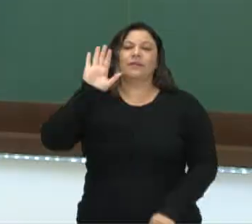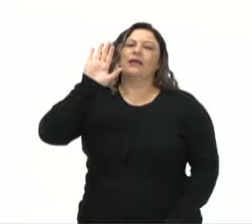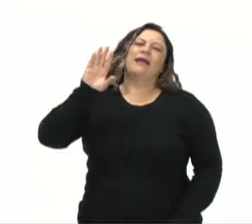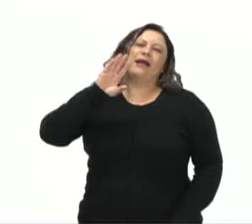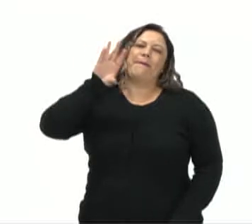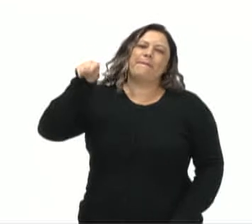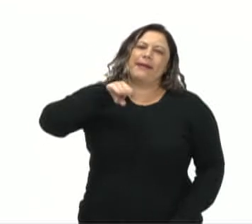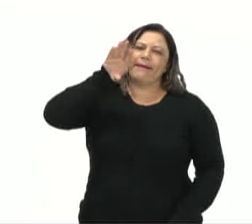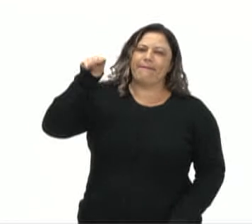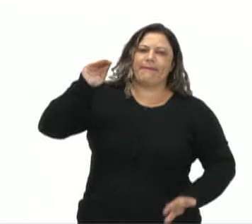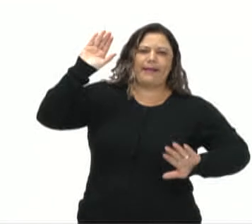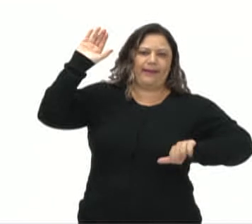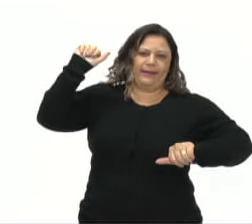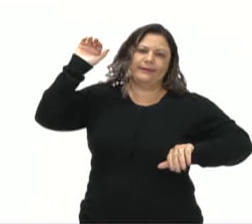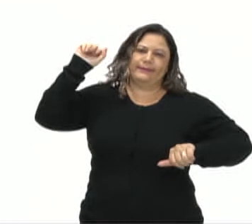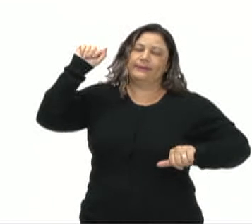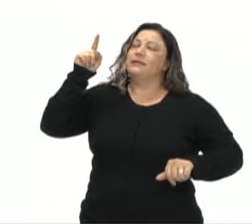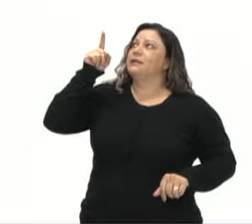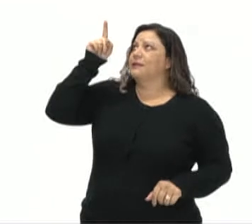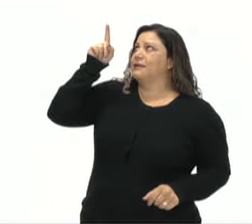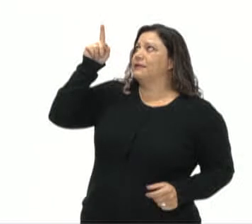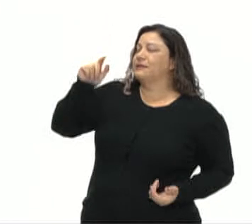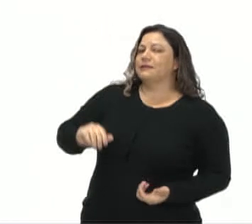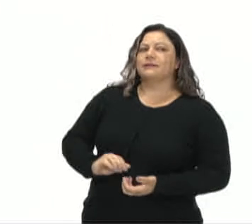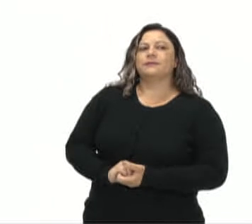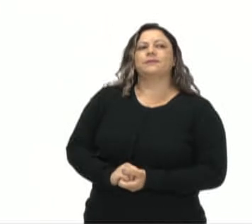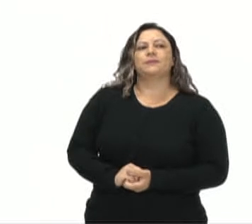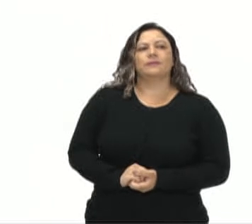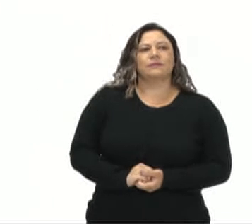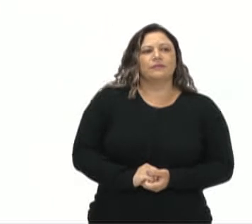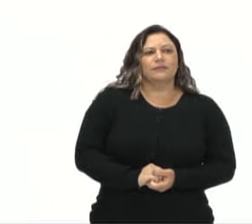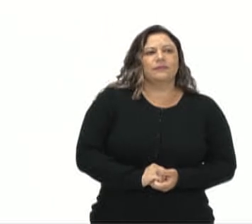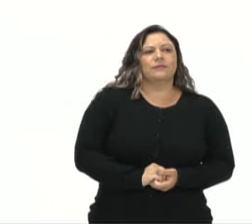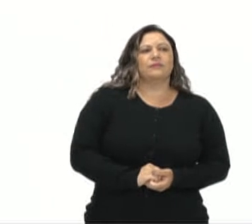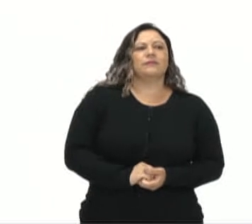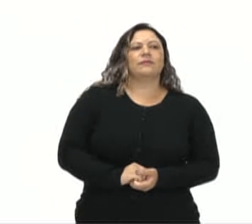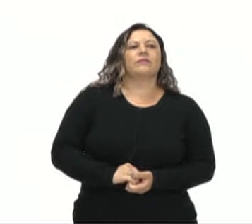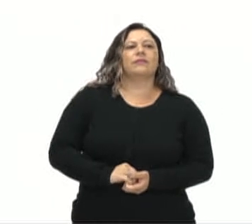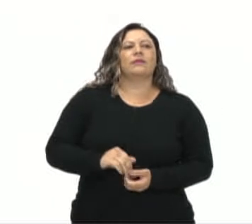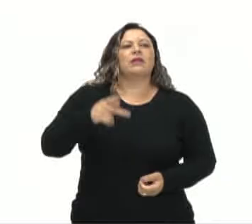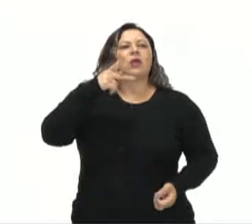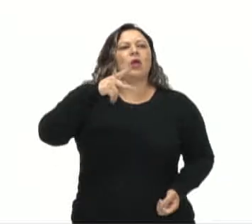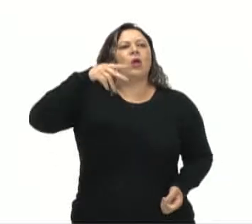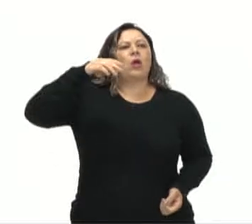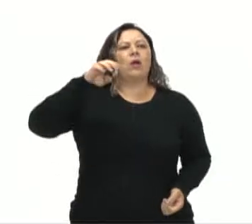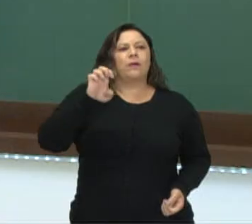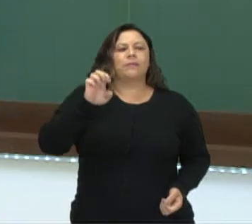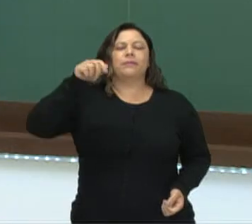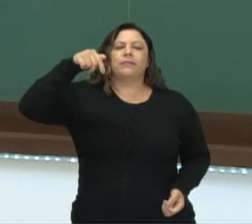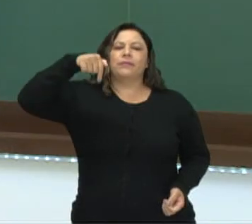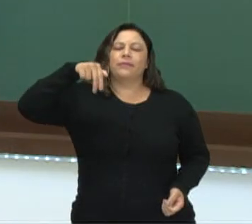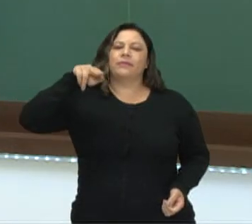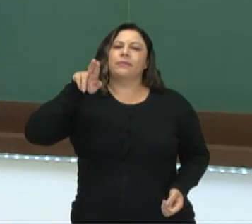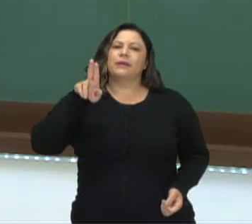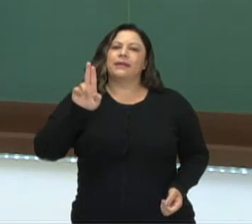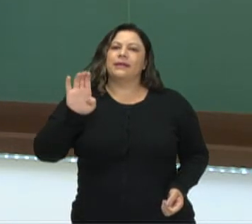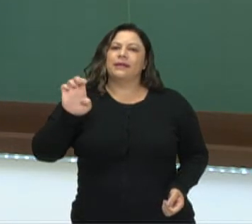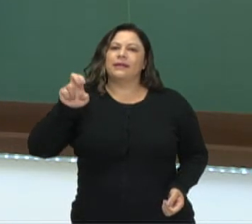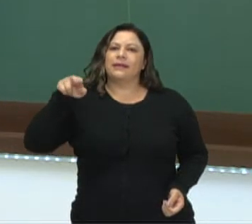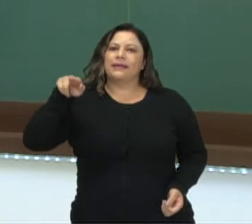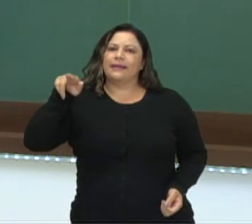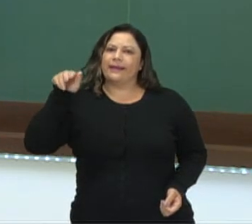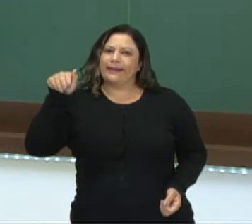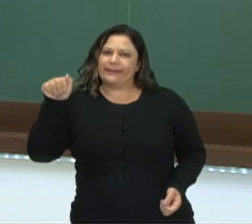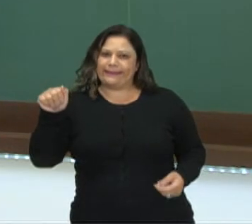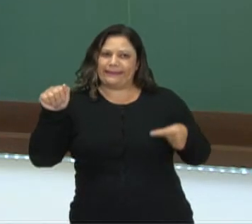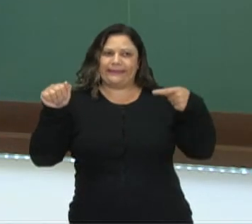Me parte la pequena. Observem aqui que